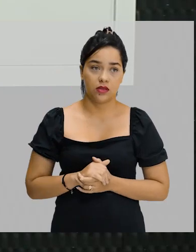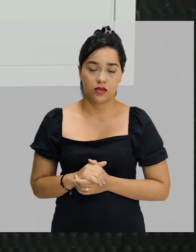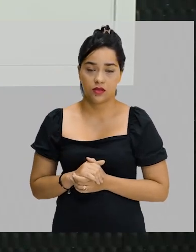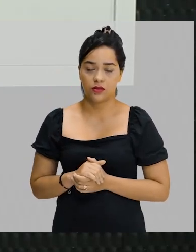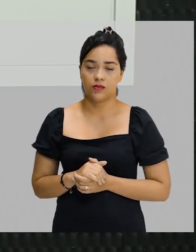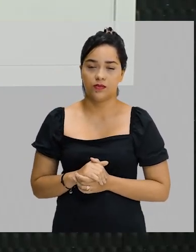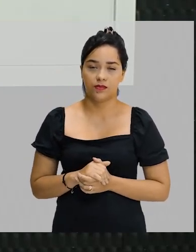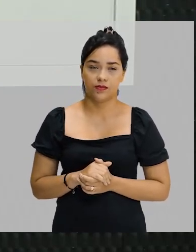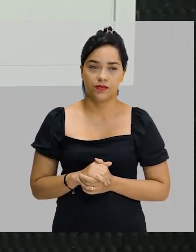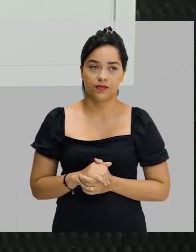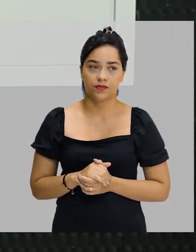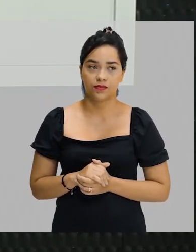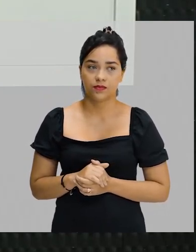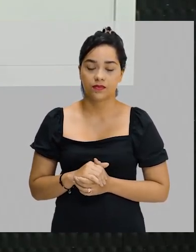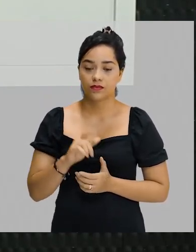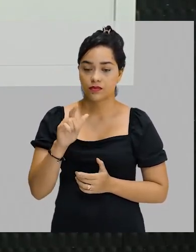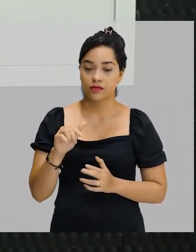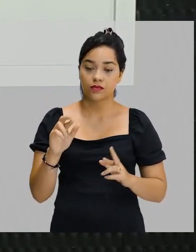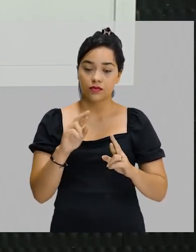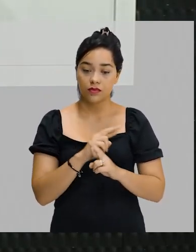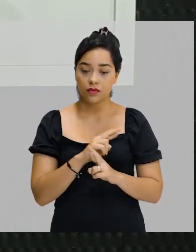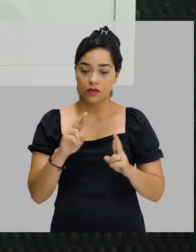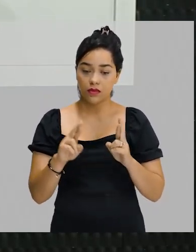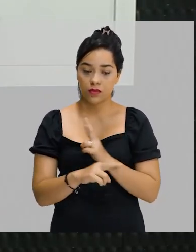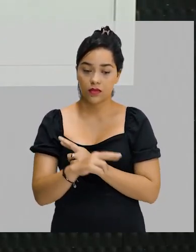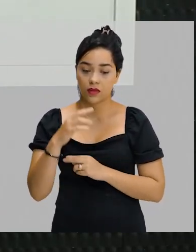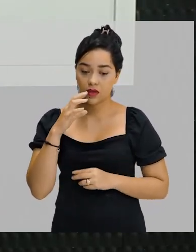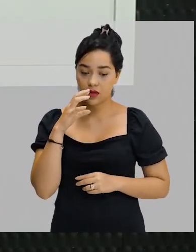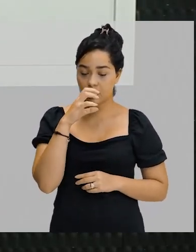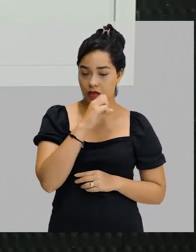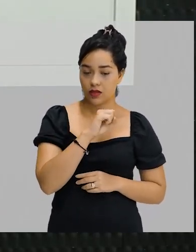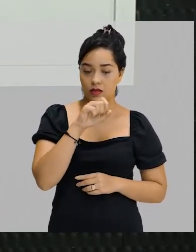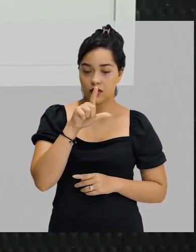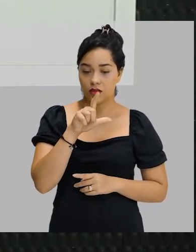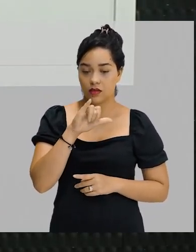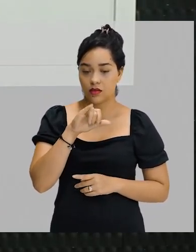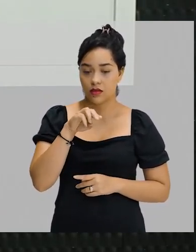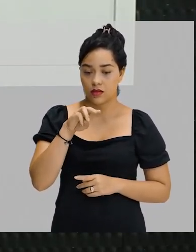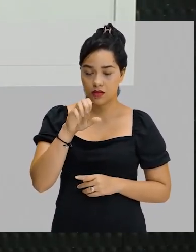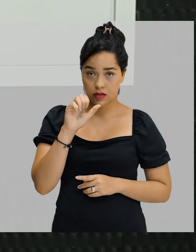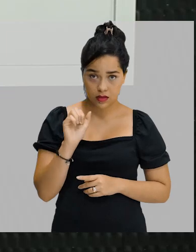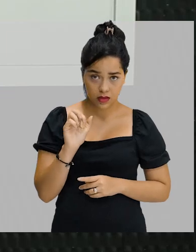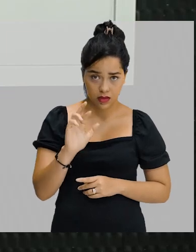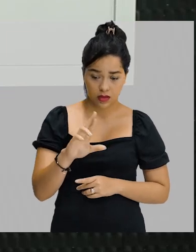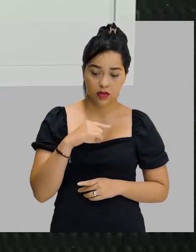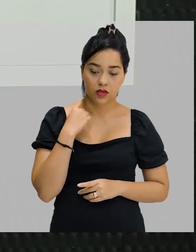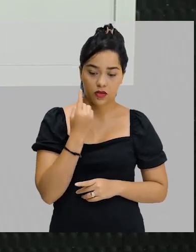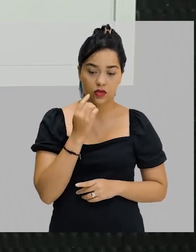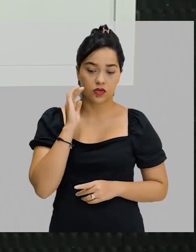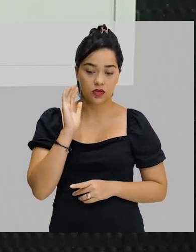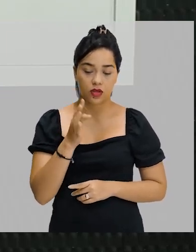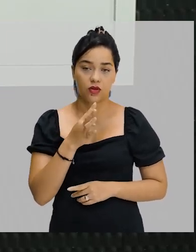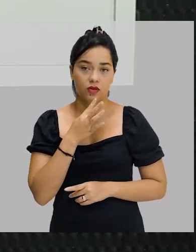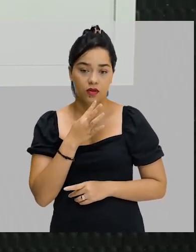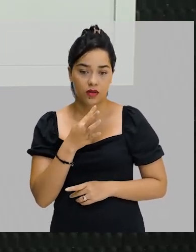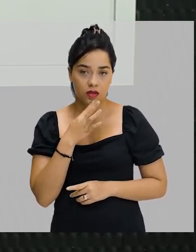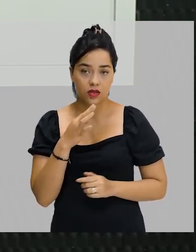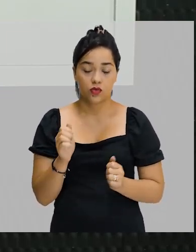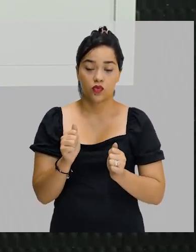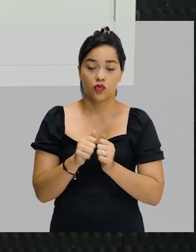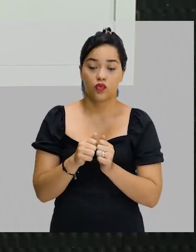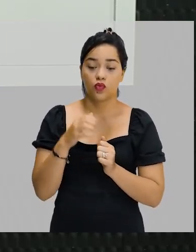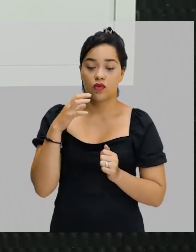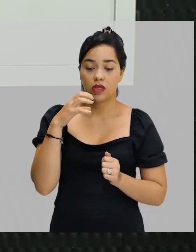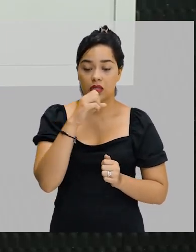muito importante, certo? Que é a relação da velocidade linear, aquela que a gente já conhece, com a